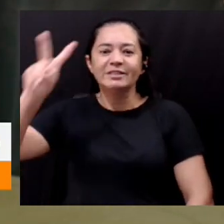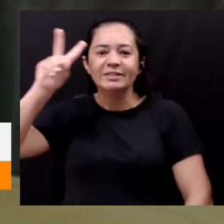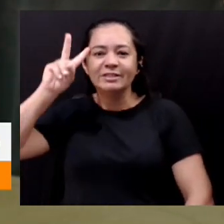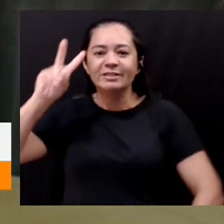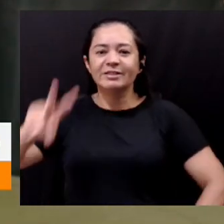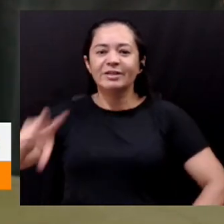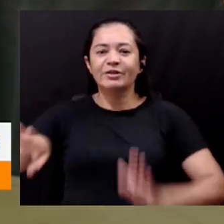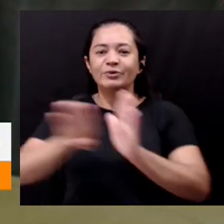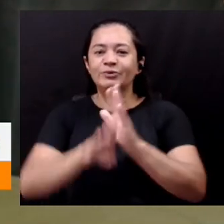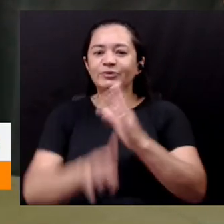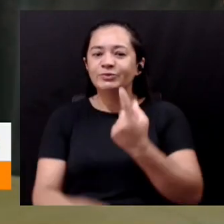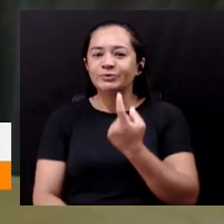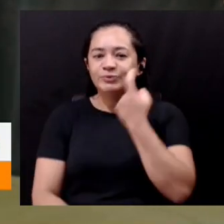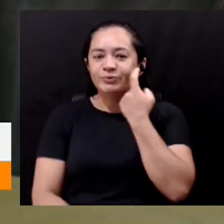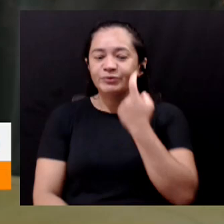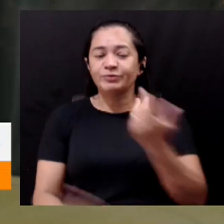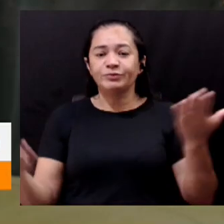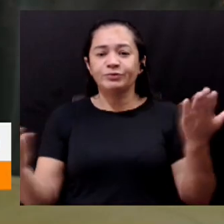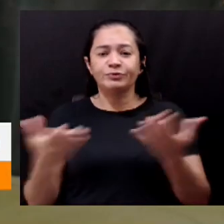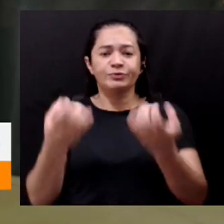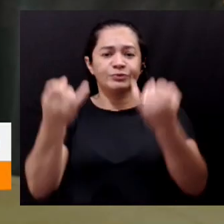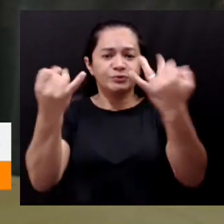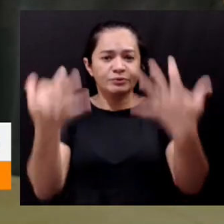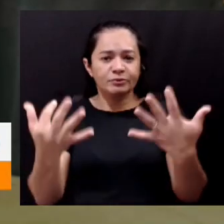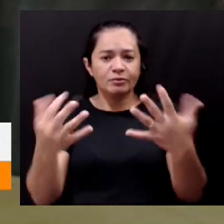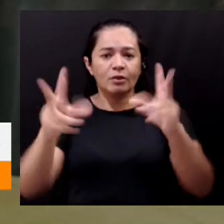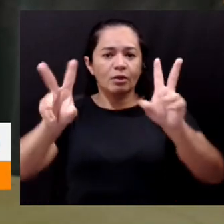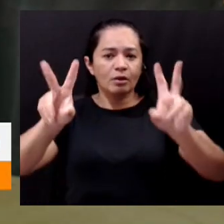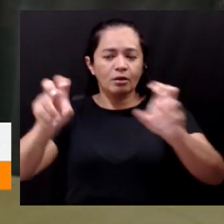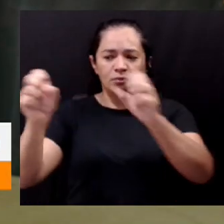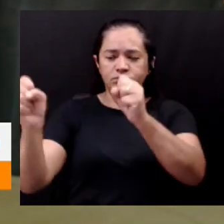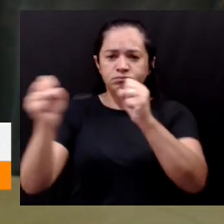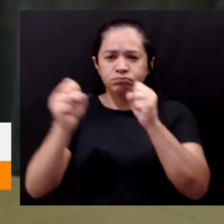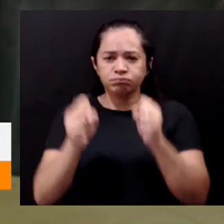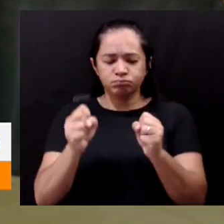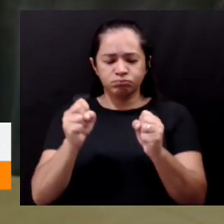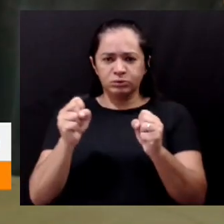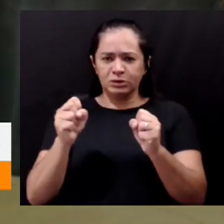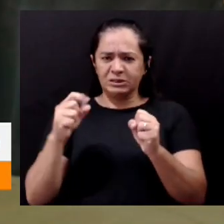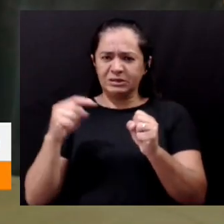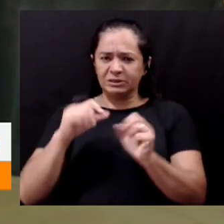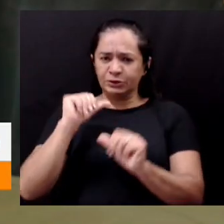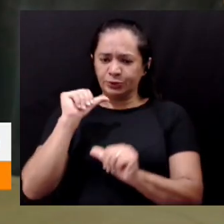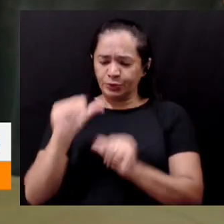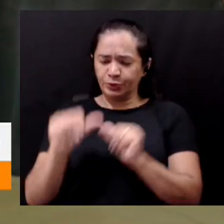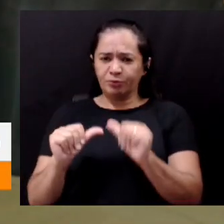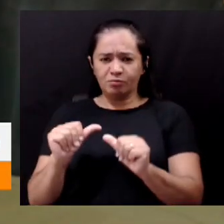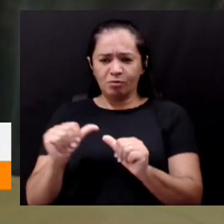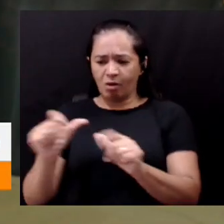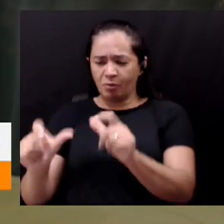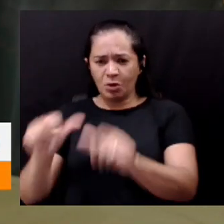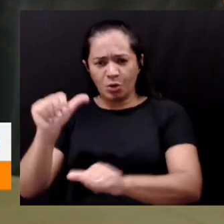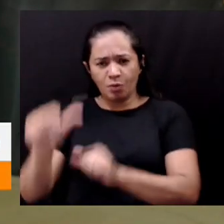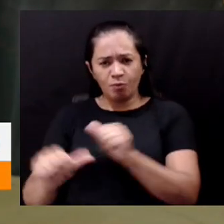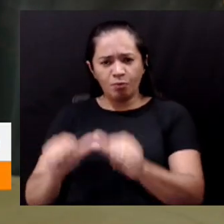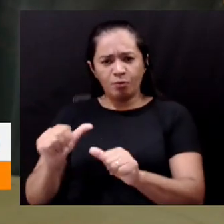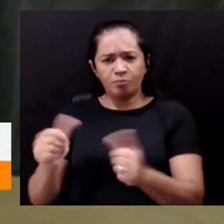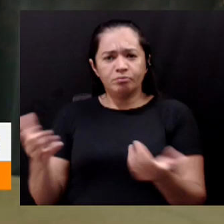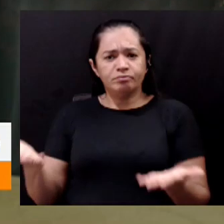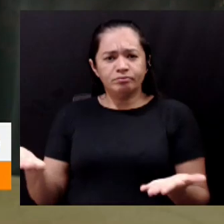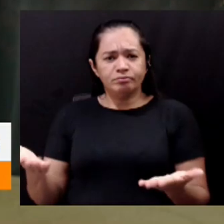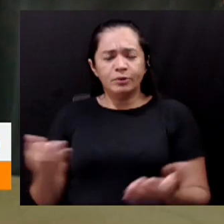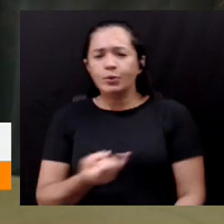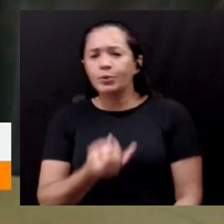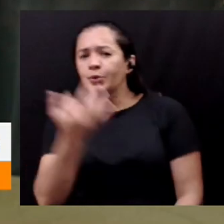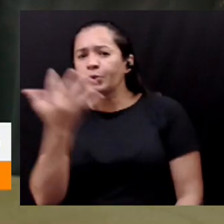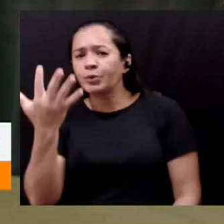falando, da questão do poder, né, o poder transforma as pessoas. Agora eu pergunto para o Denis, quais, as